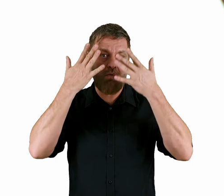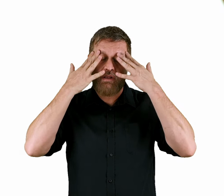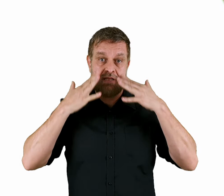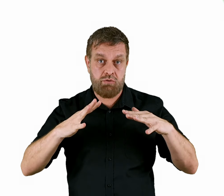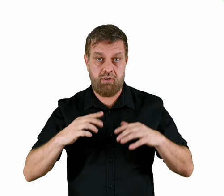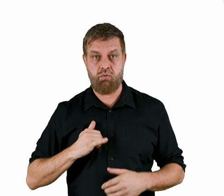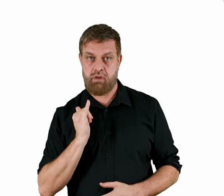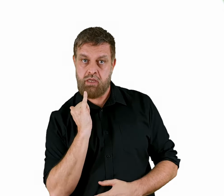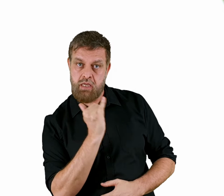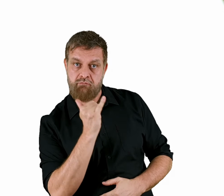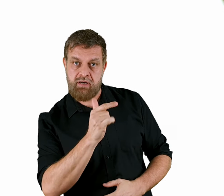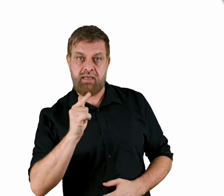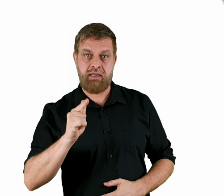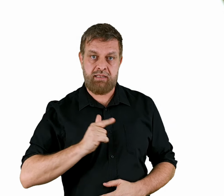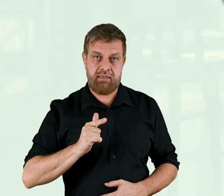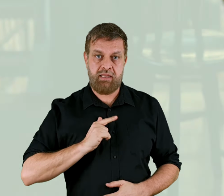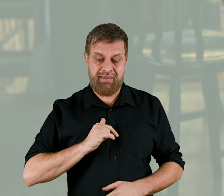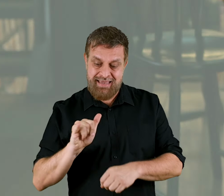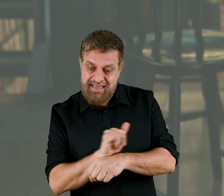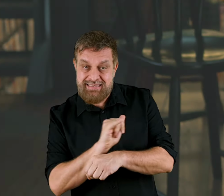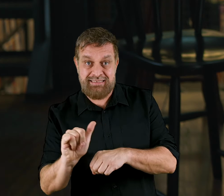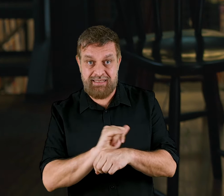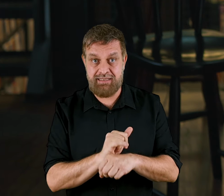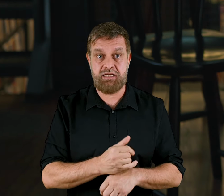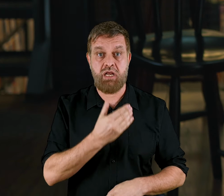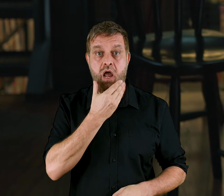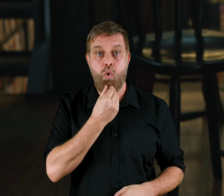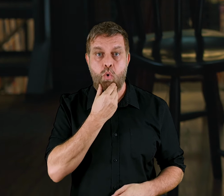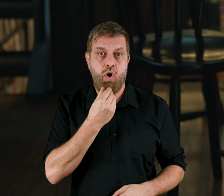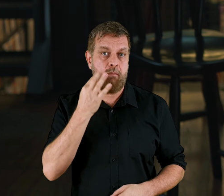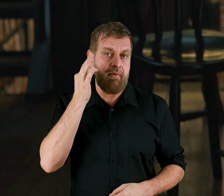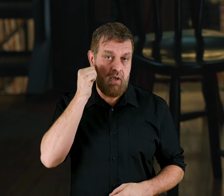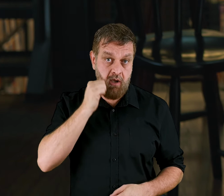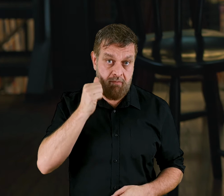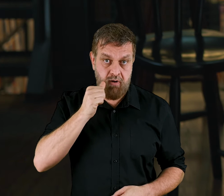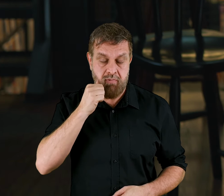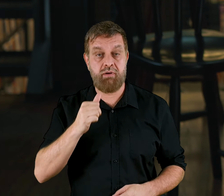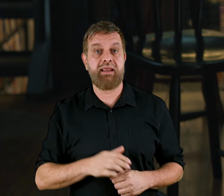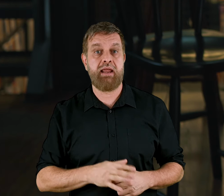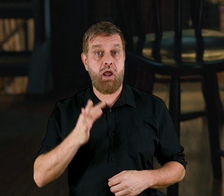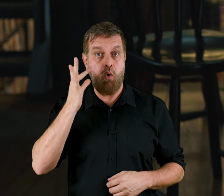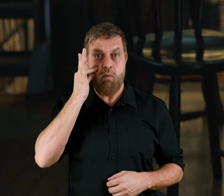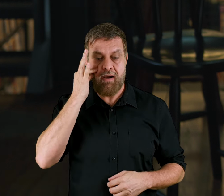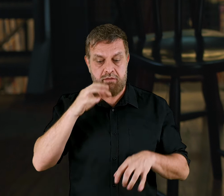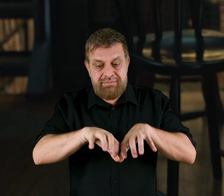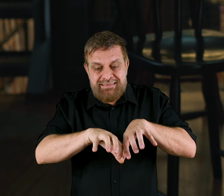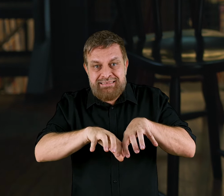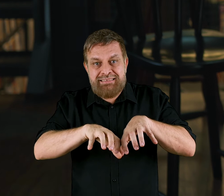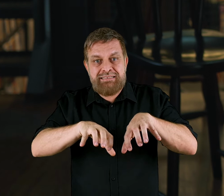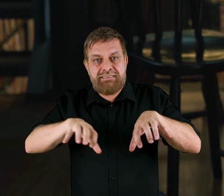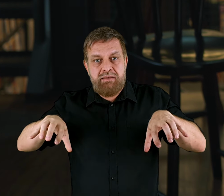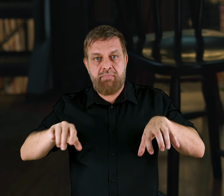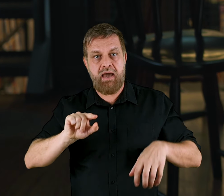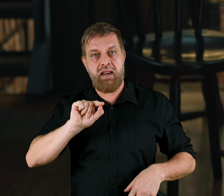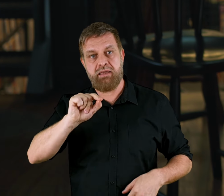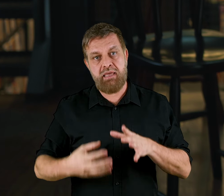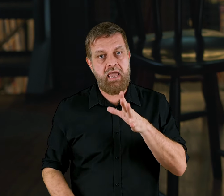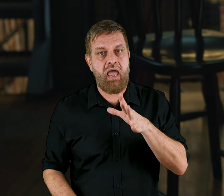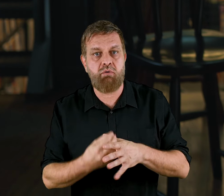que eu mencionei, são essas diversas artificializações que o humano já está produzindo e esse descolamento do humano que se torna um